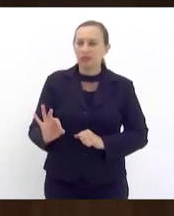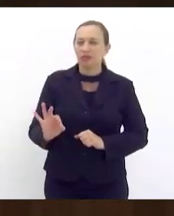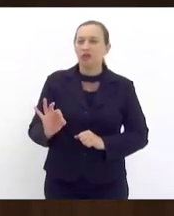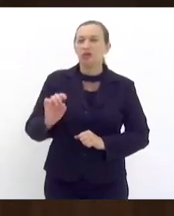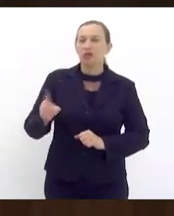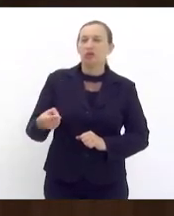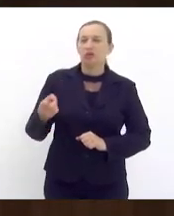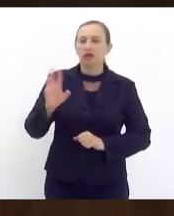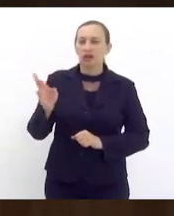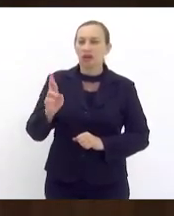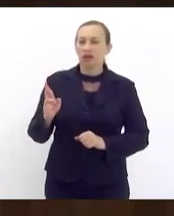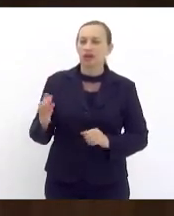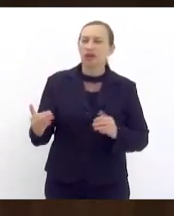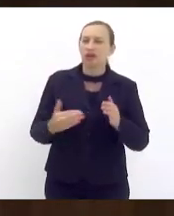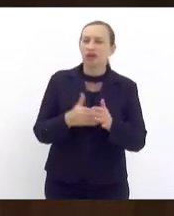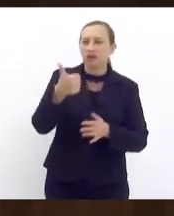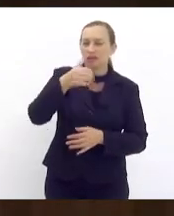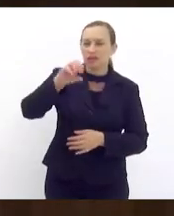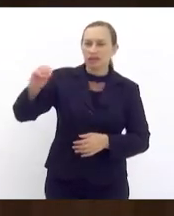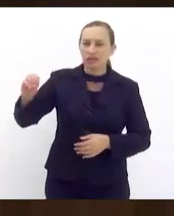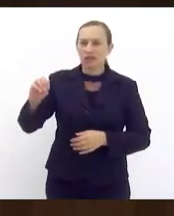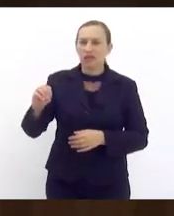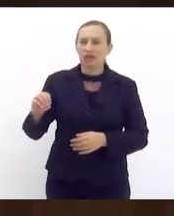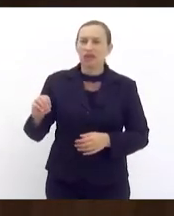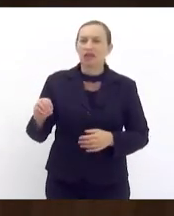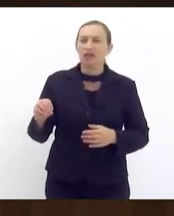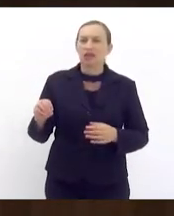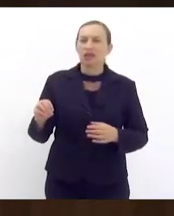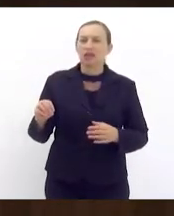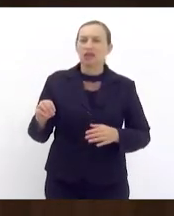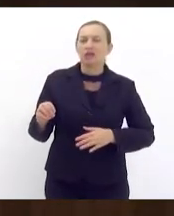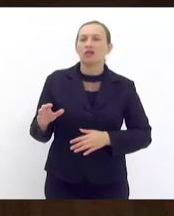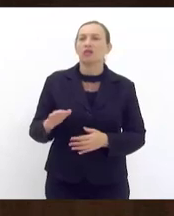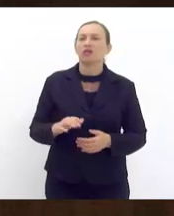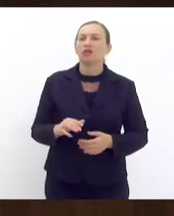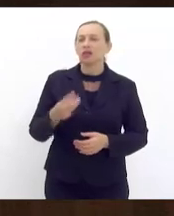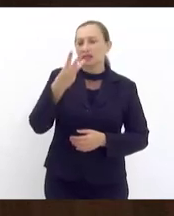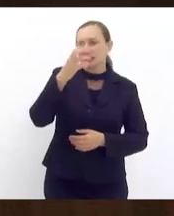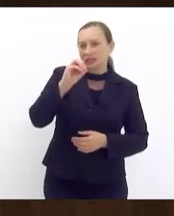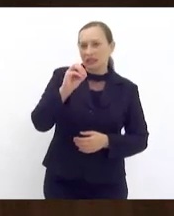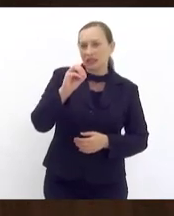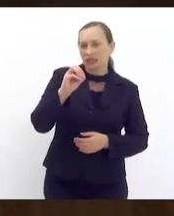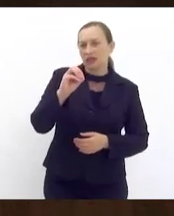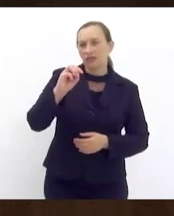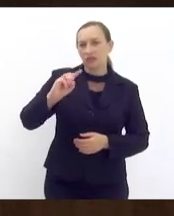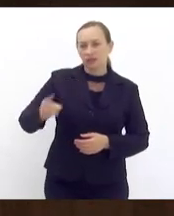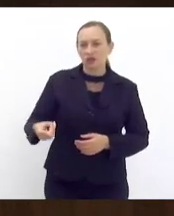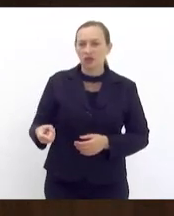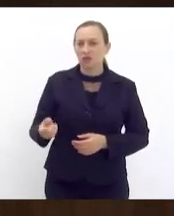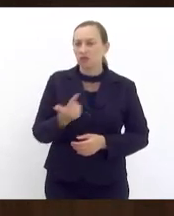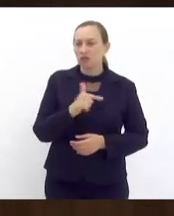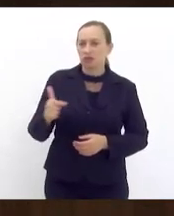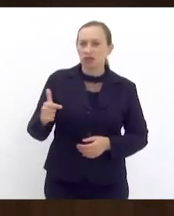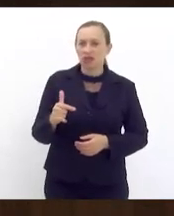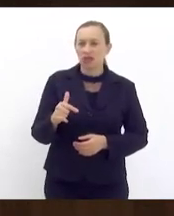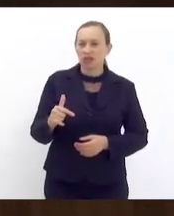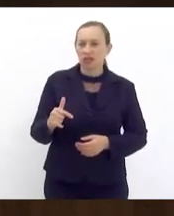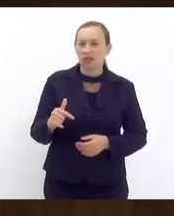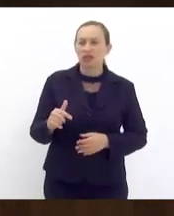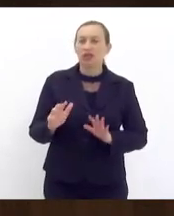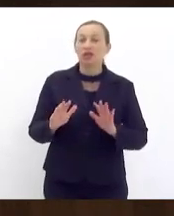e a faixa de 76 os 30 mil se for de 100 veículos não teria isenção